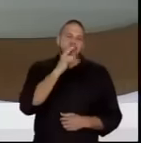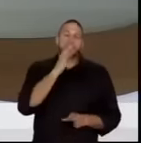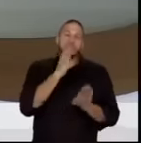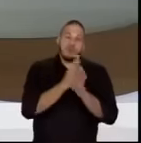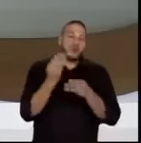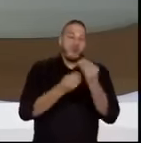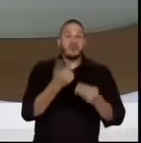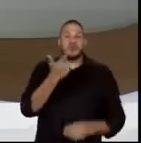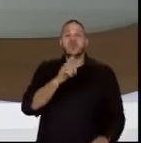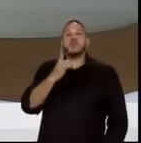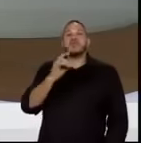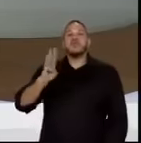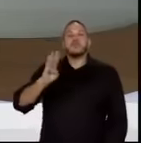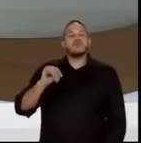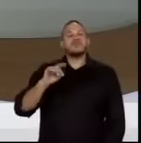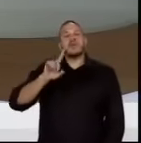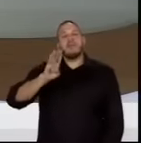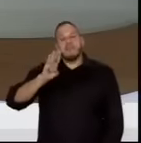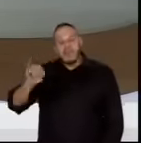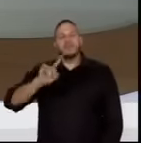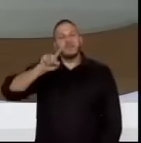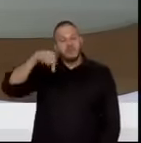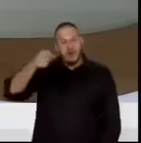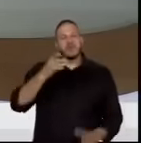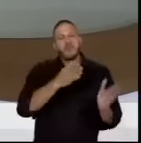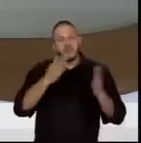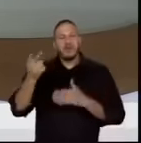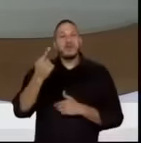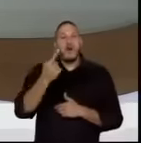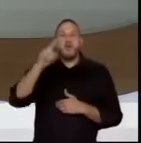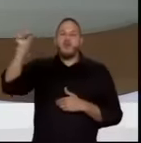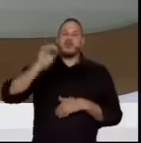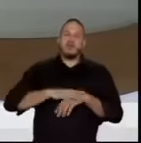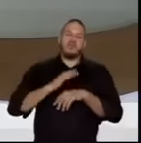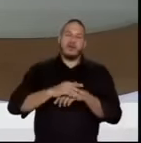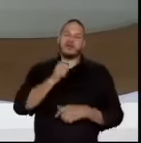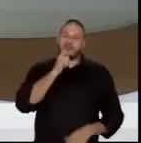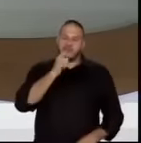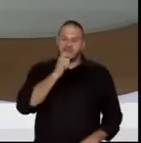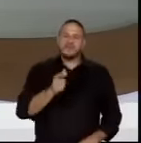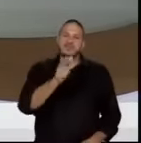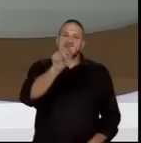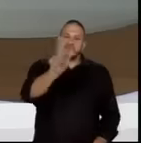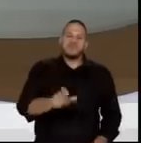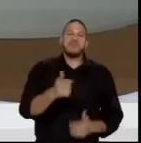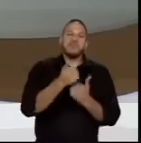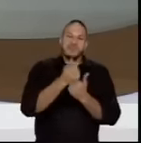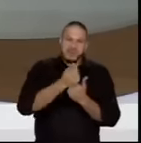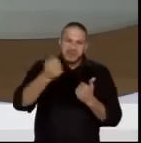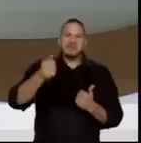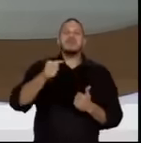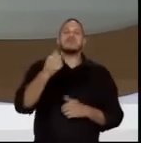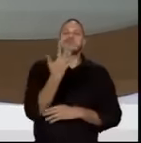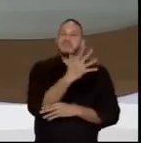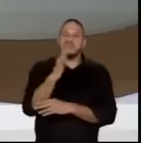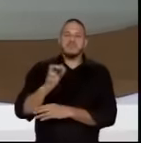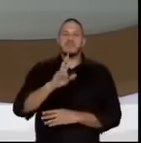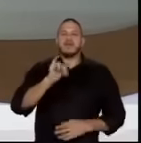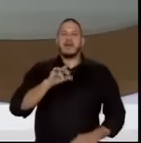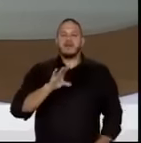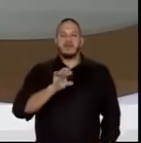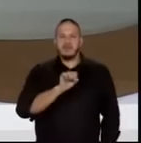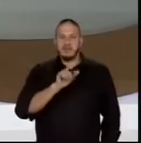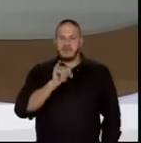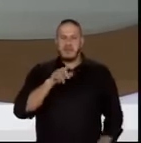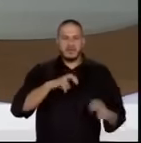com os outros 100 no próximo bloco, quando a gente volta com a última parte da entrevista com o ministro do Meio Ambiente, Ricardo Salles, aqui no Roda Viva.